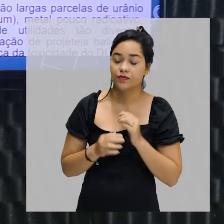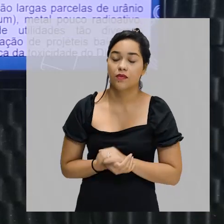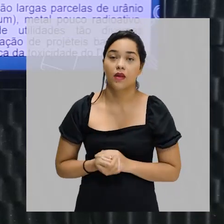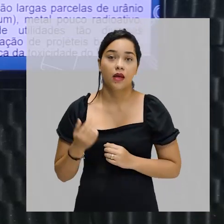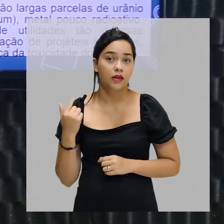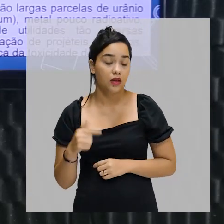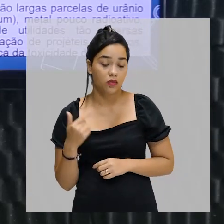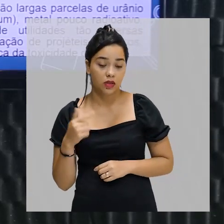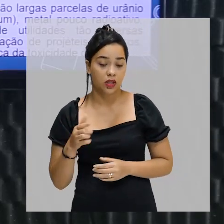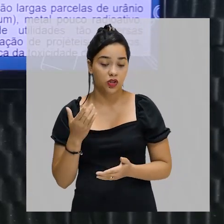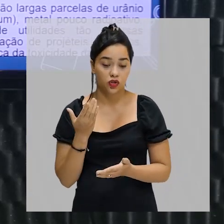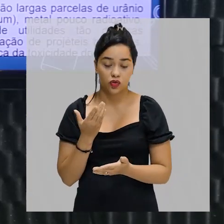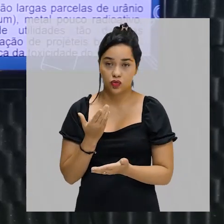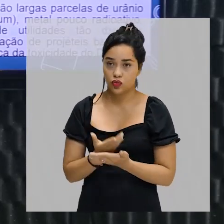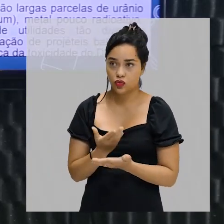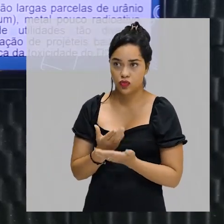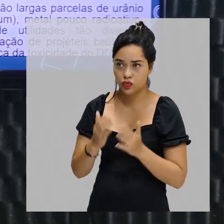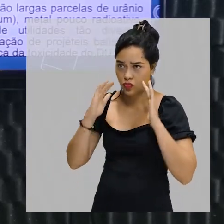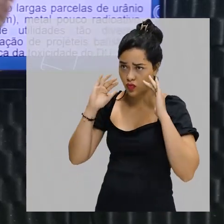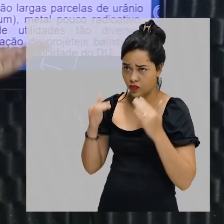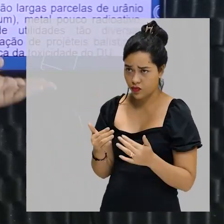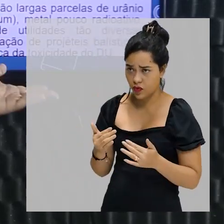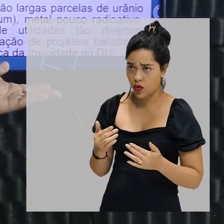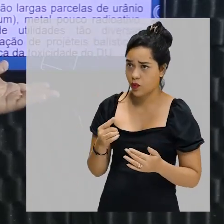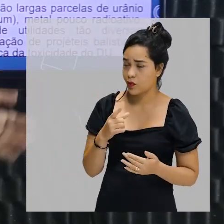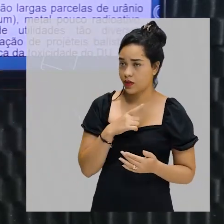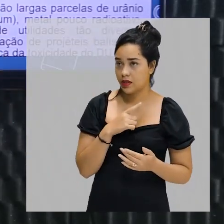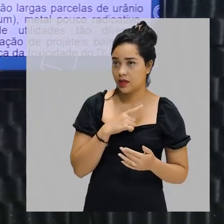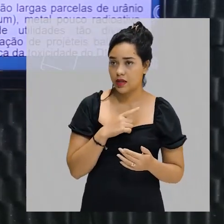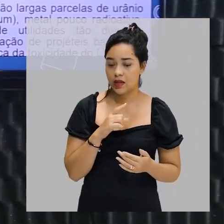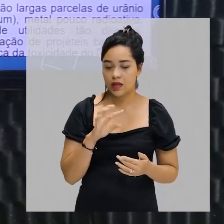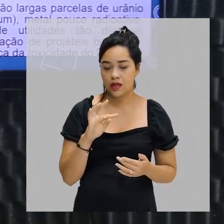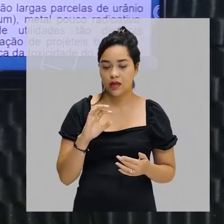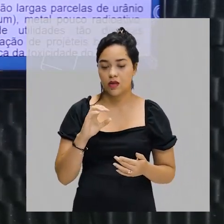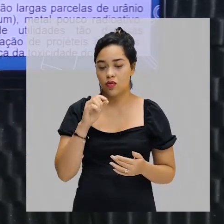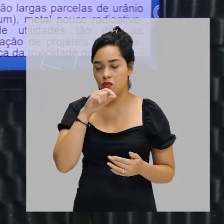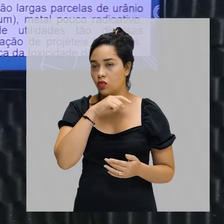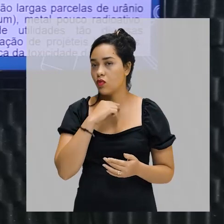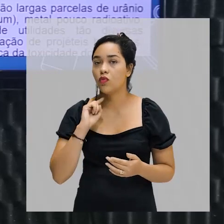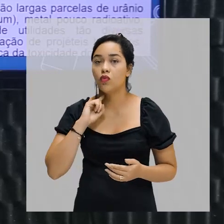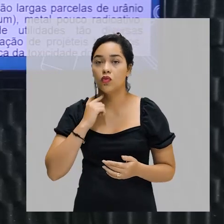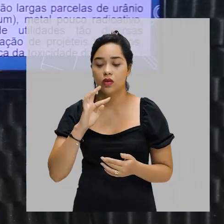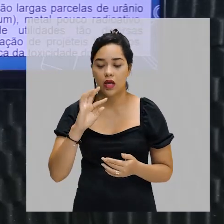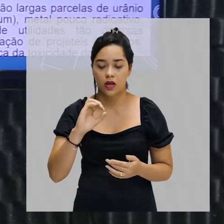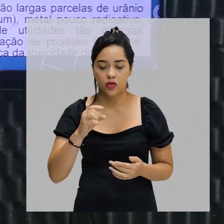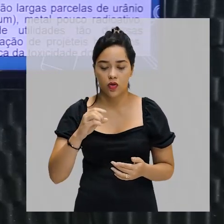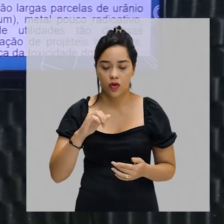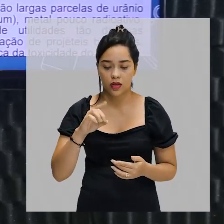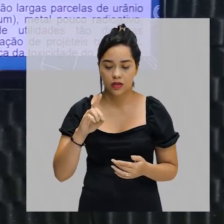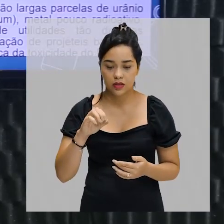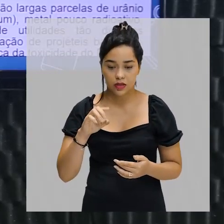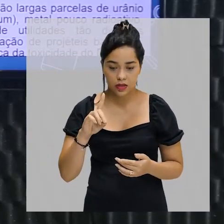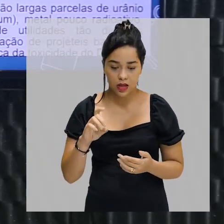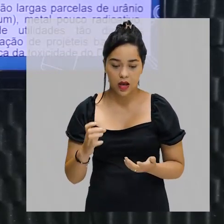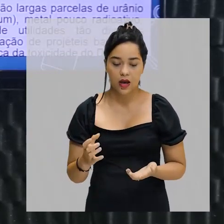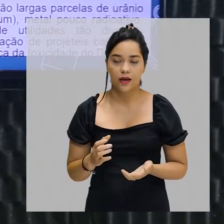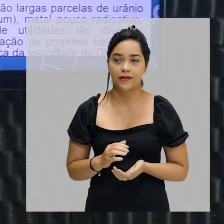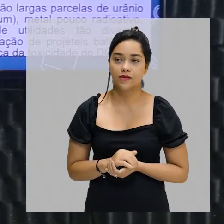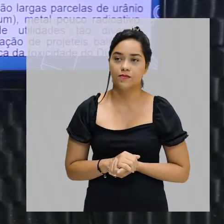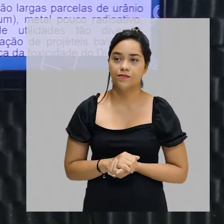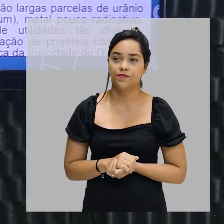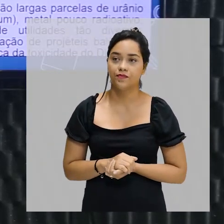há, entretanto, estudos conclusivos acerca da toxicidade do urânio empobrecido,